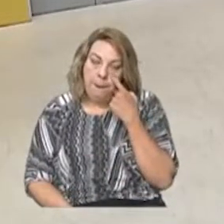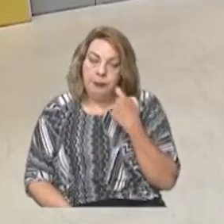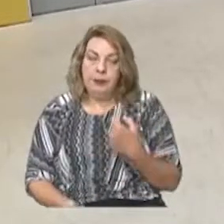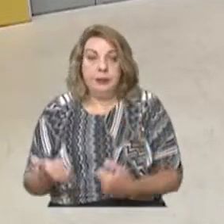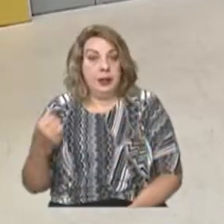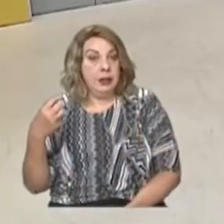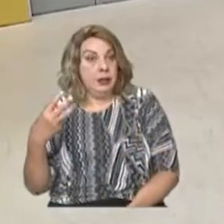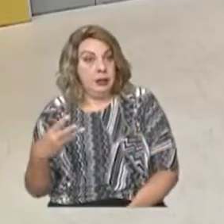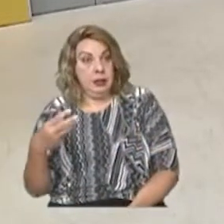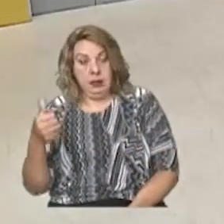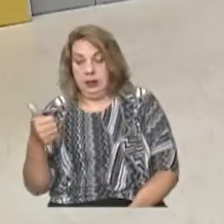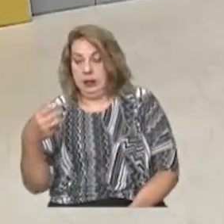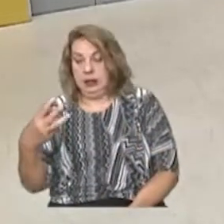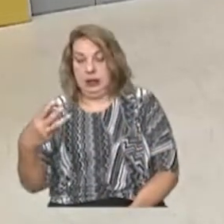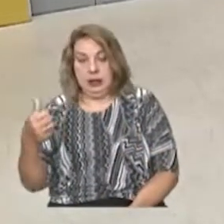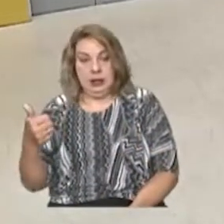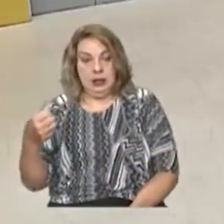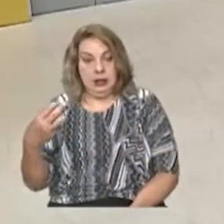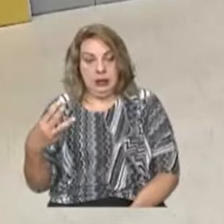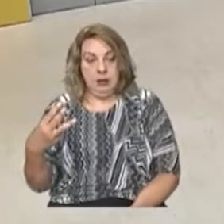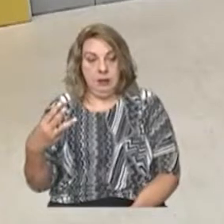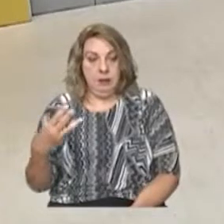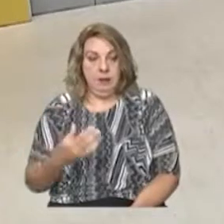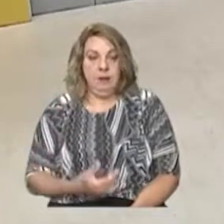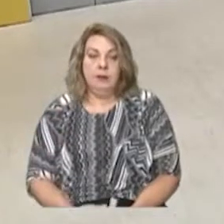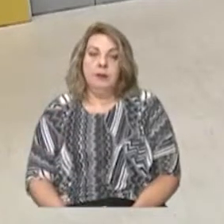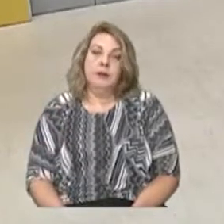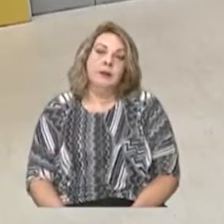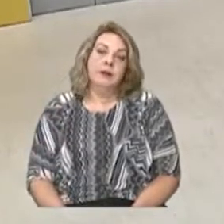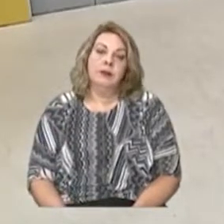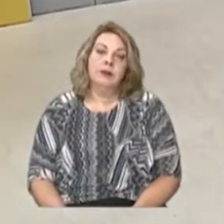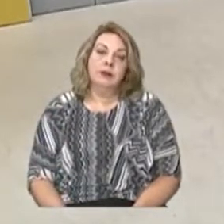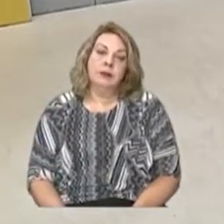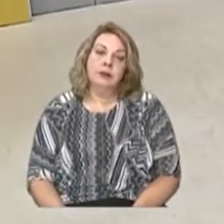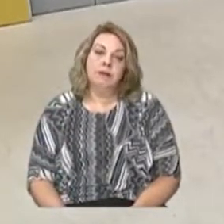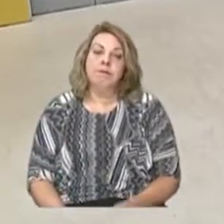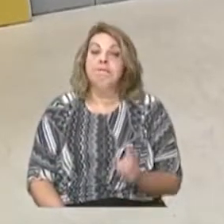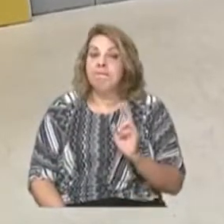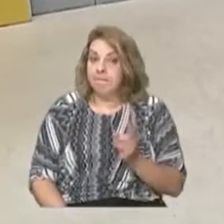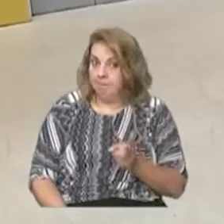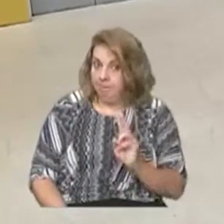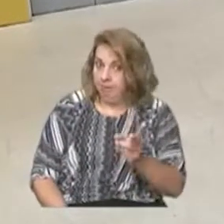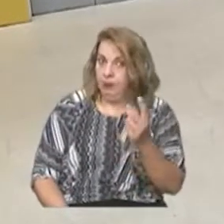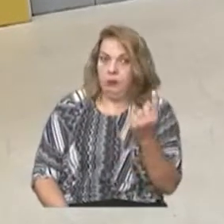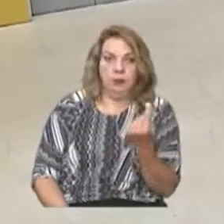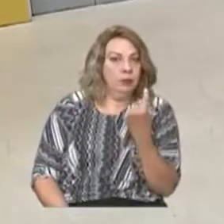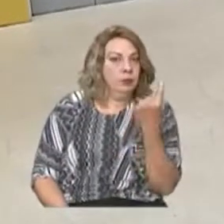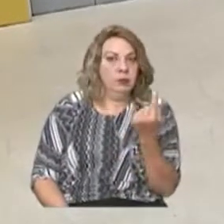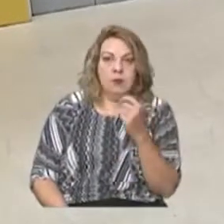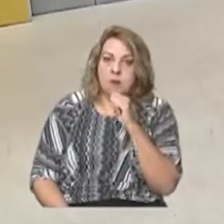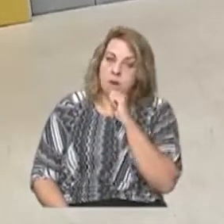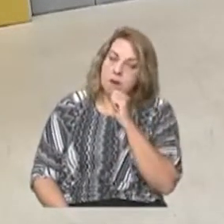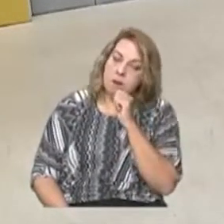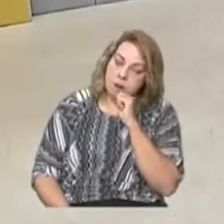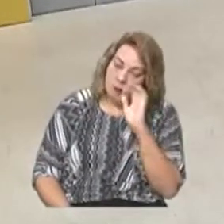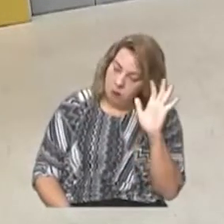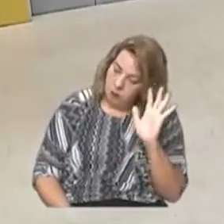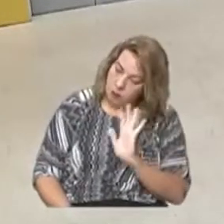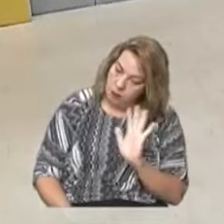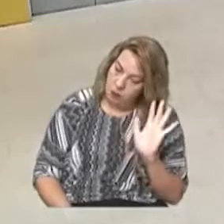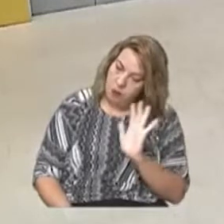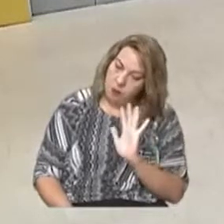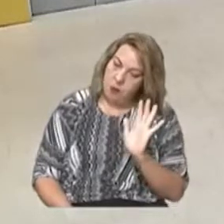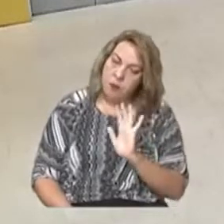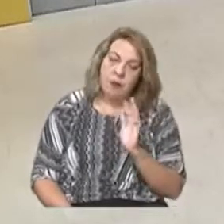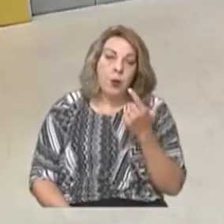número 13, número 13. E permanece esperando, ninguém encosta, ele também não leva.